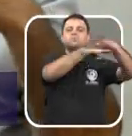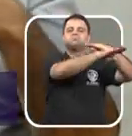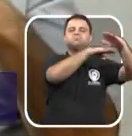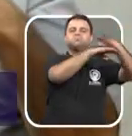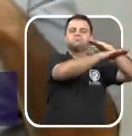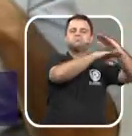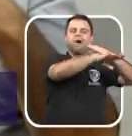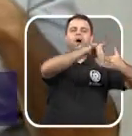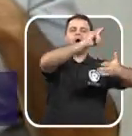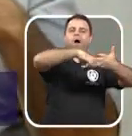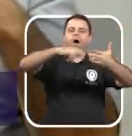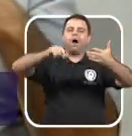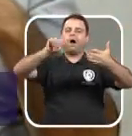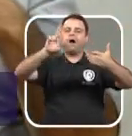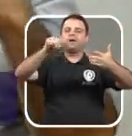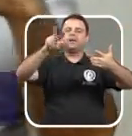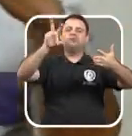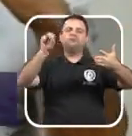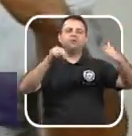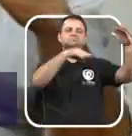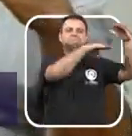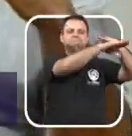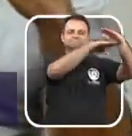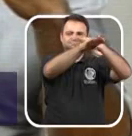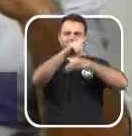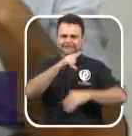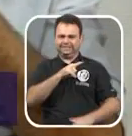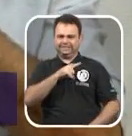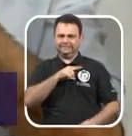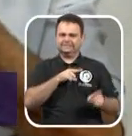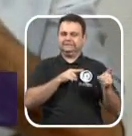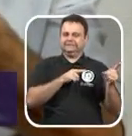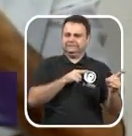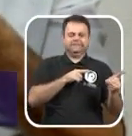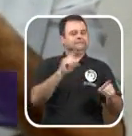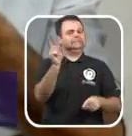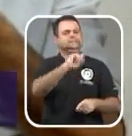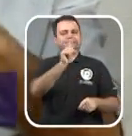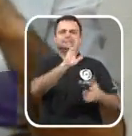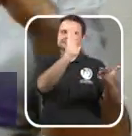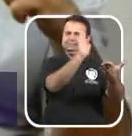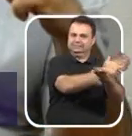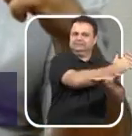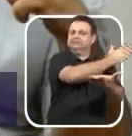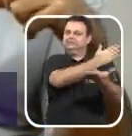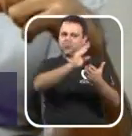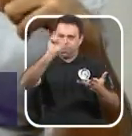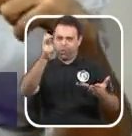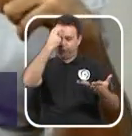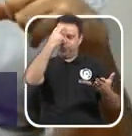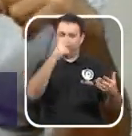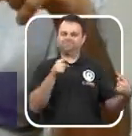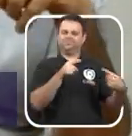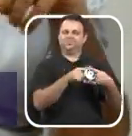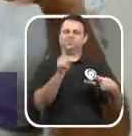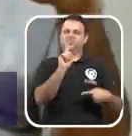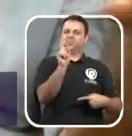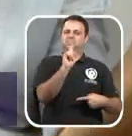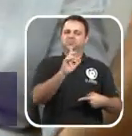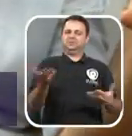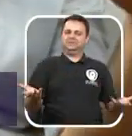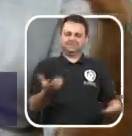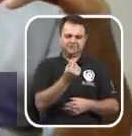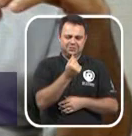ficar o arquivo histórico. Agora, não. A gente gasta um dinheiro pela cultura, esse orçamento da cultura, parte dele, 1,5 milhão,